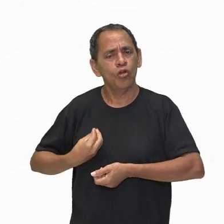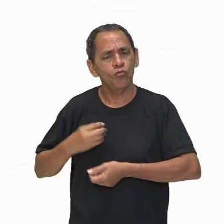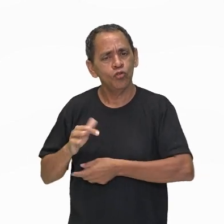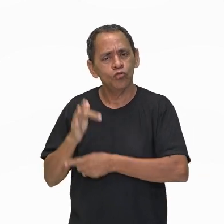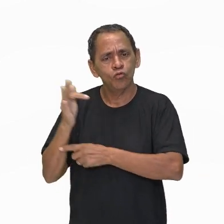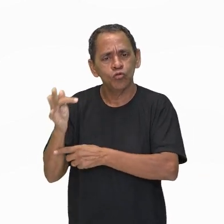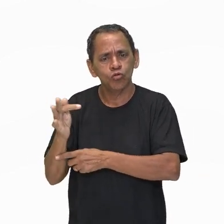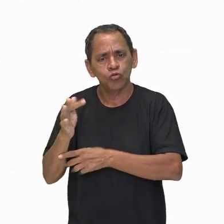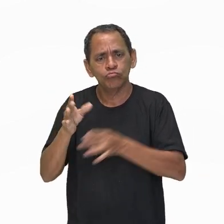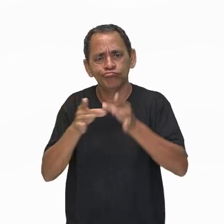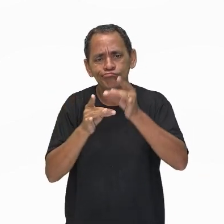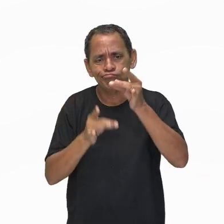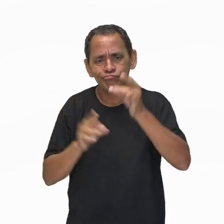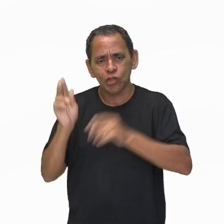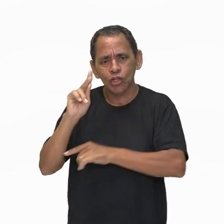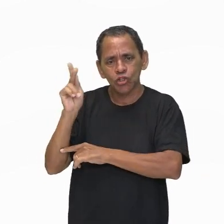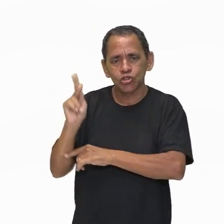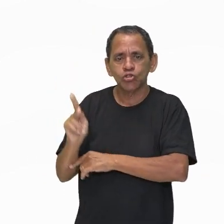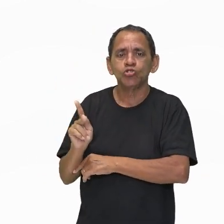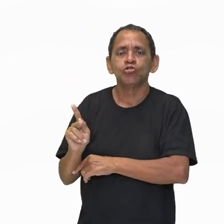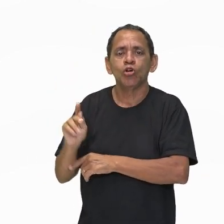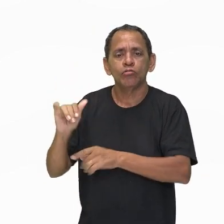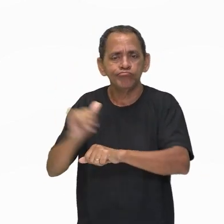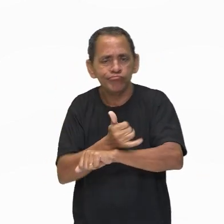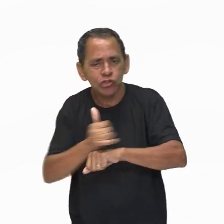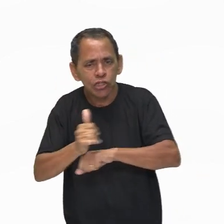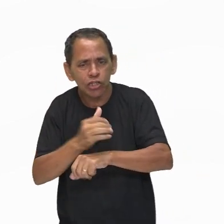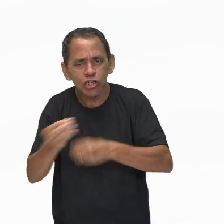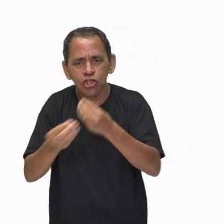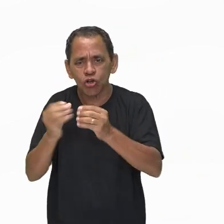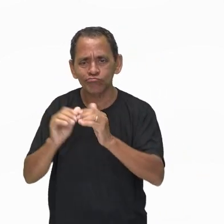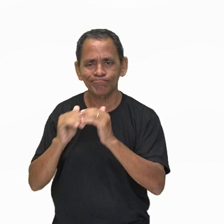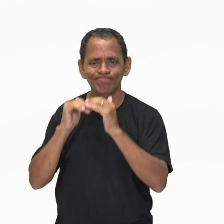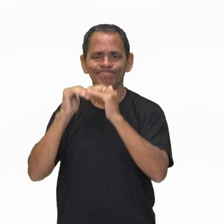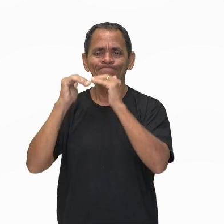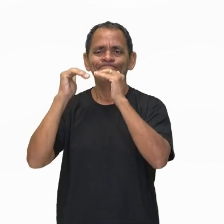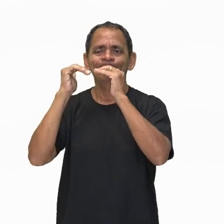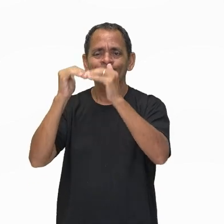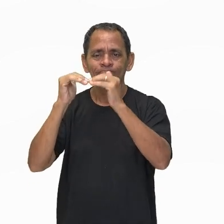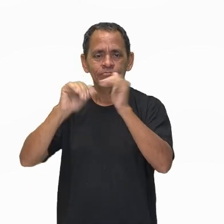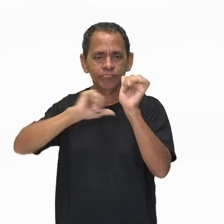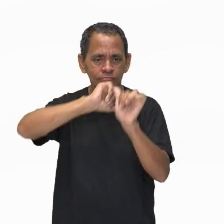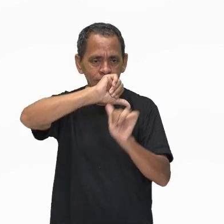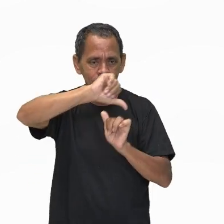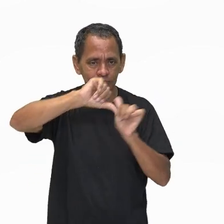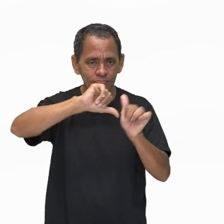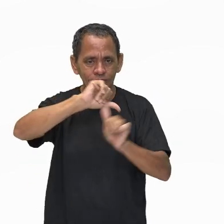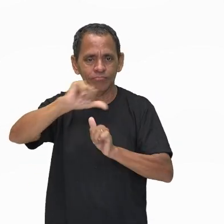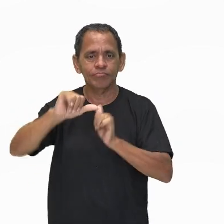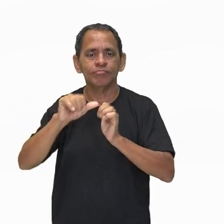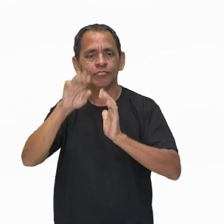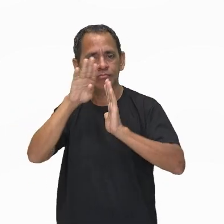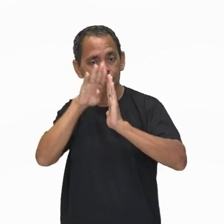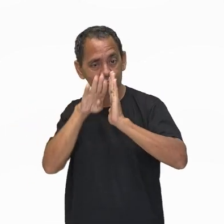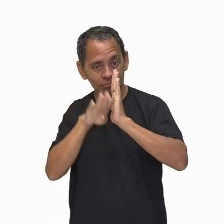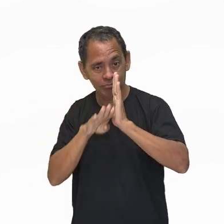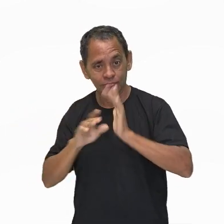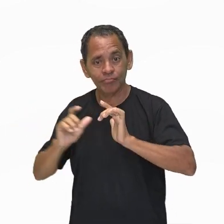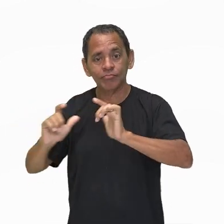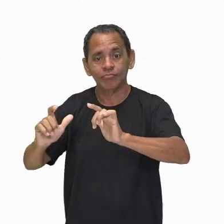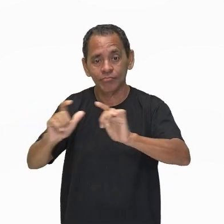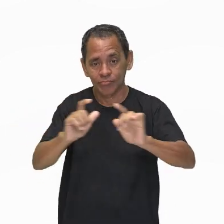detalhamento, histórias e estratégias de superação e transformação a nível